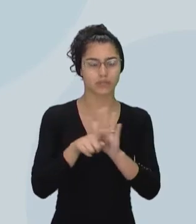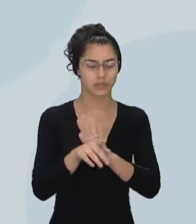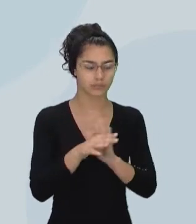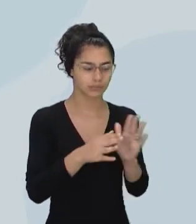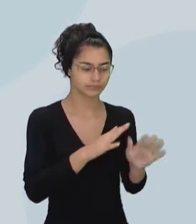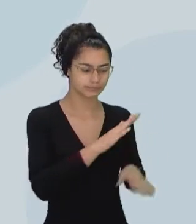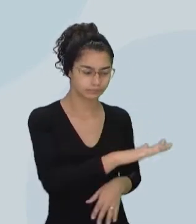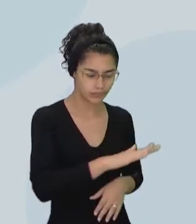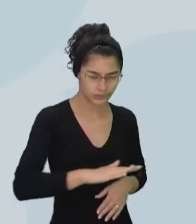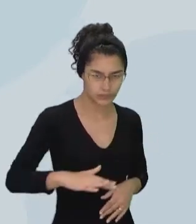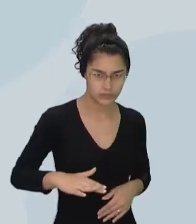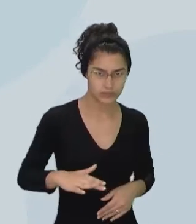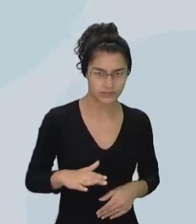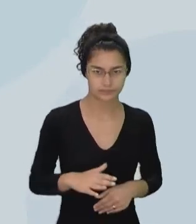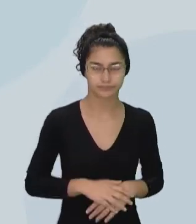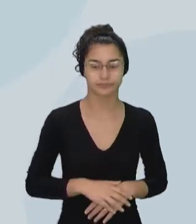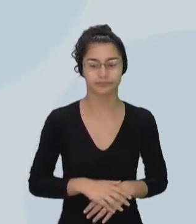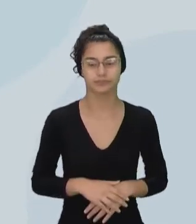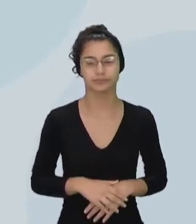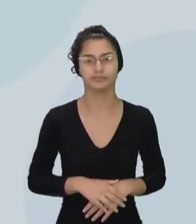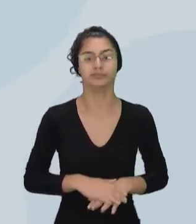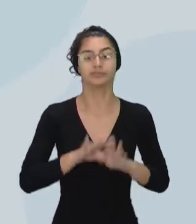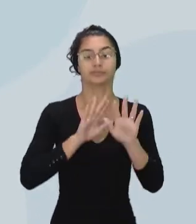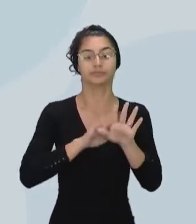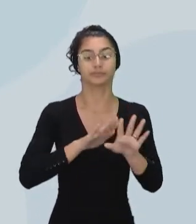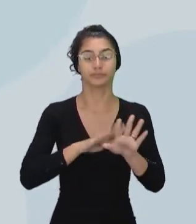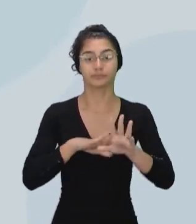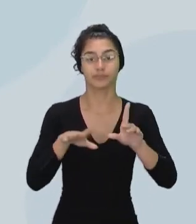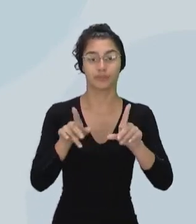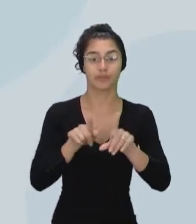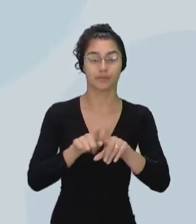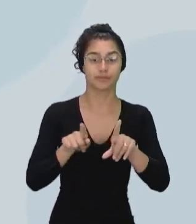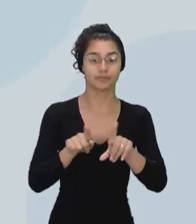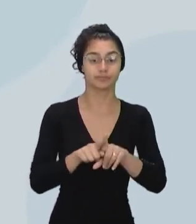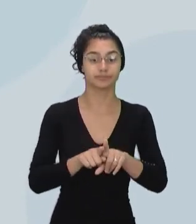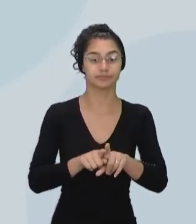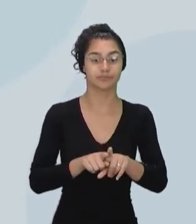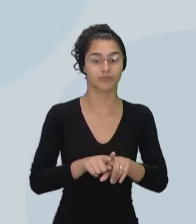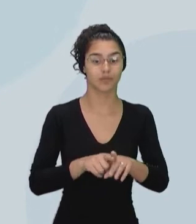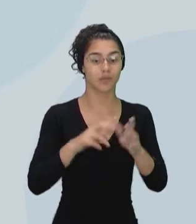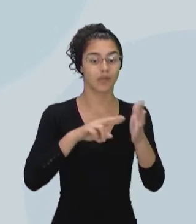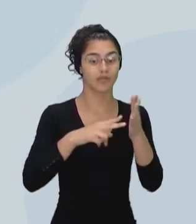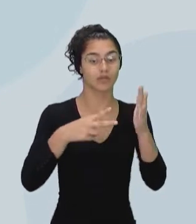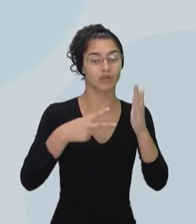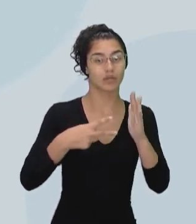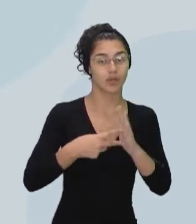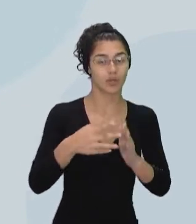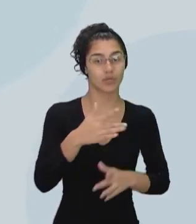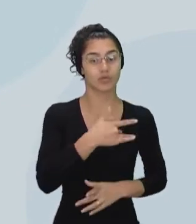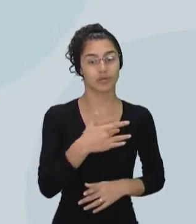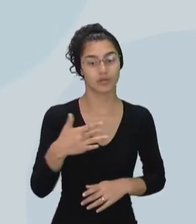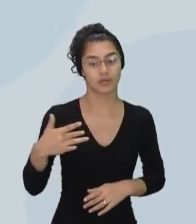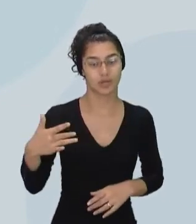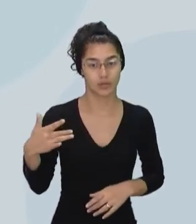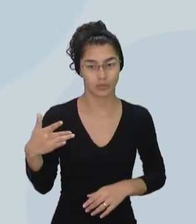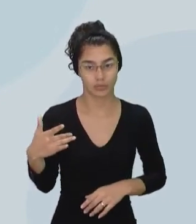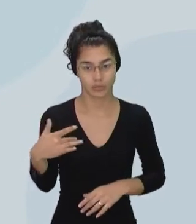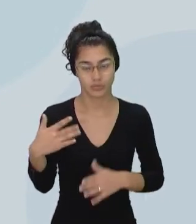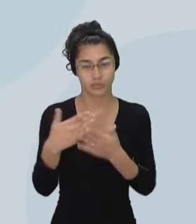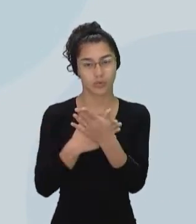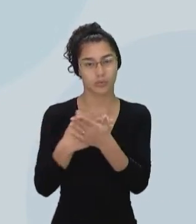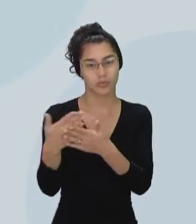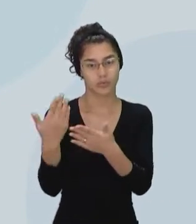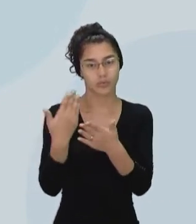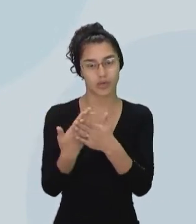infantil, né, na alimentação infantil. Fizemos ali, olha só, definição de saúde. Então, começamos a